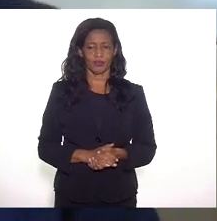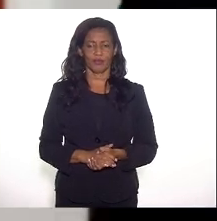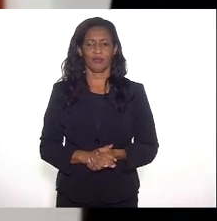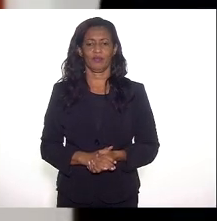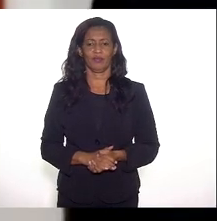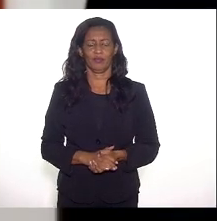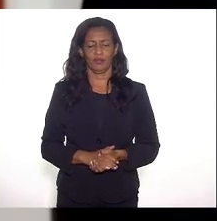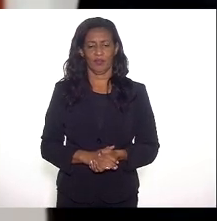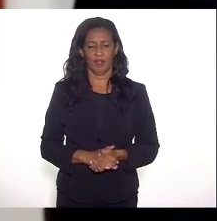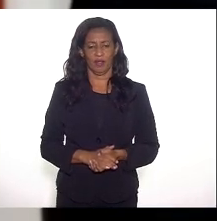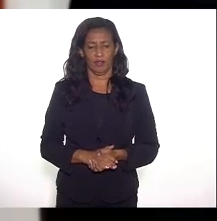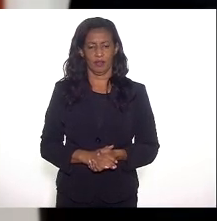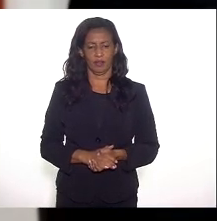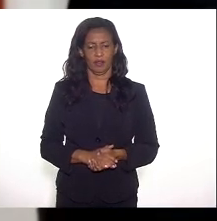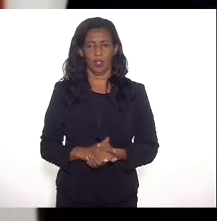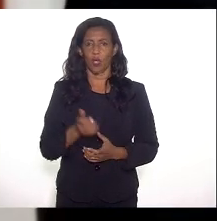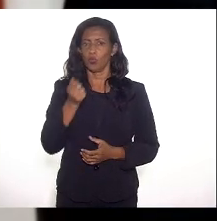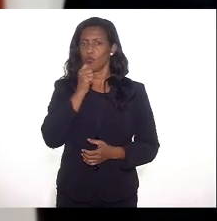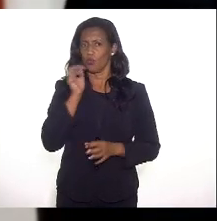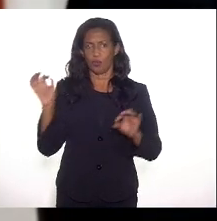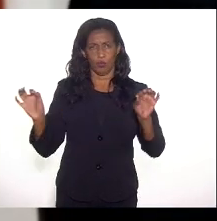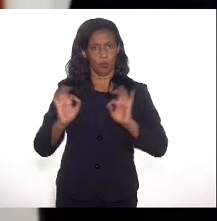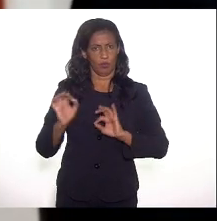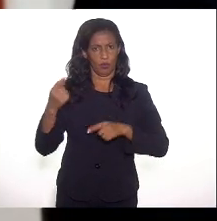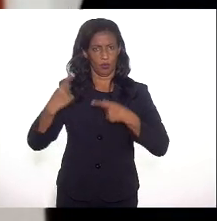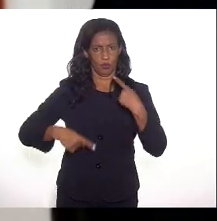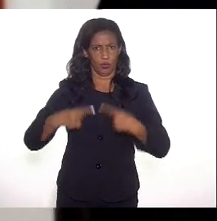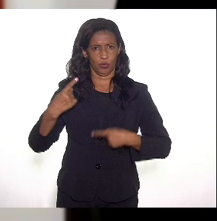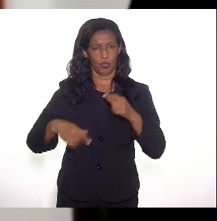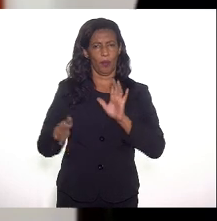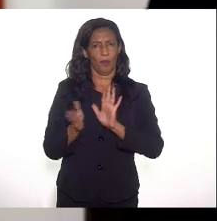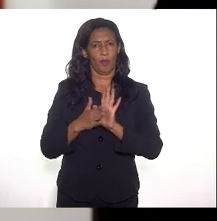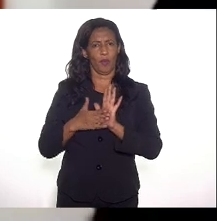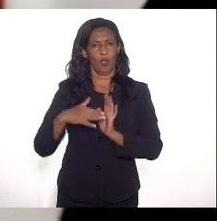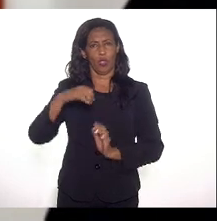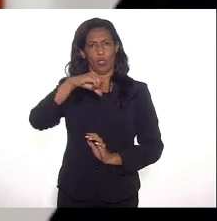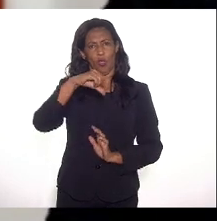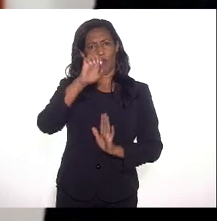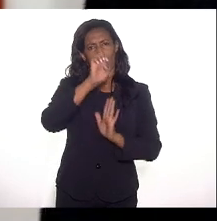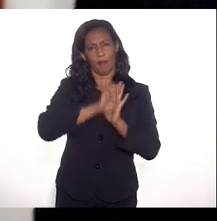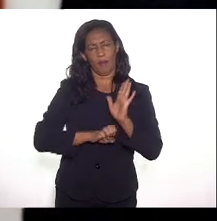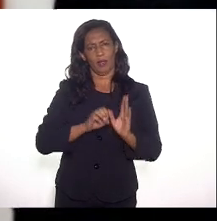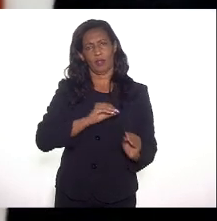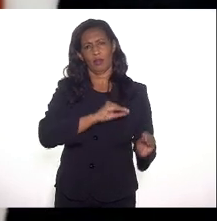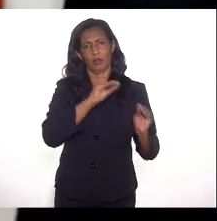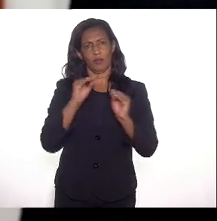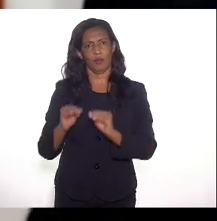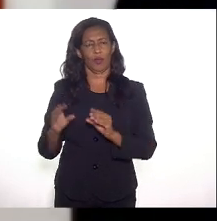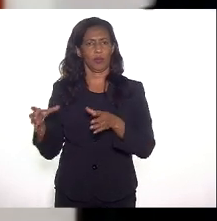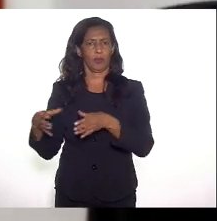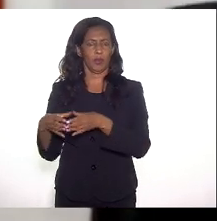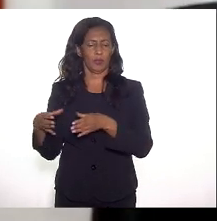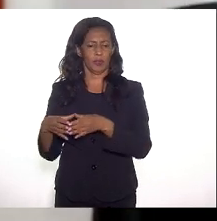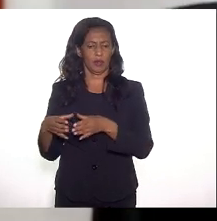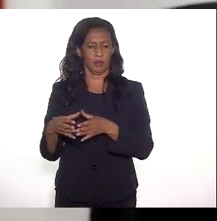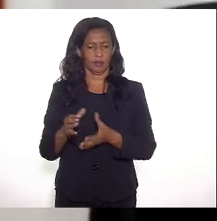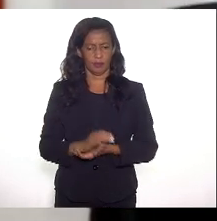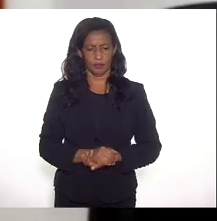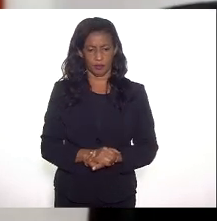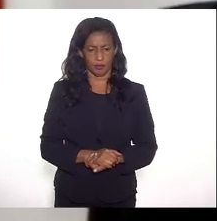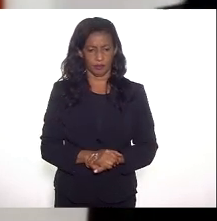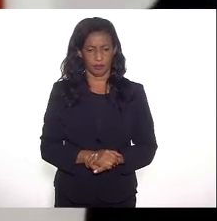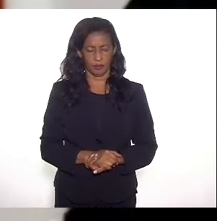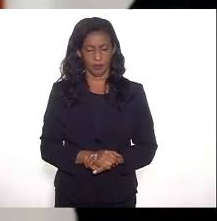Estou brincando. Não havendo quem queira discutir, encerrada a discussão, o presente proposta recebeu 9 emendas e retorna às comissões.